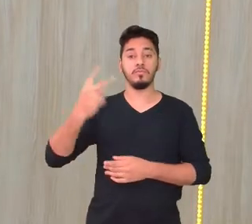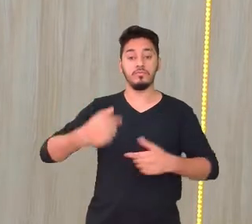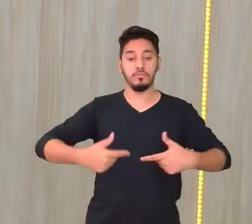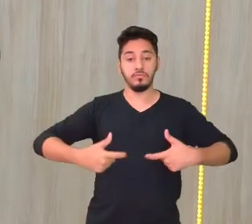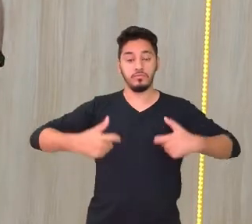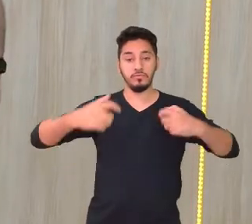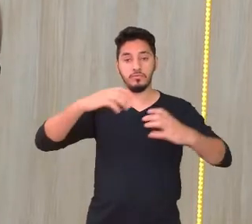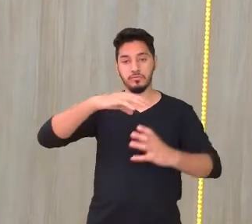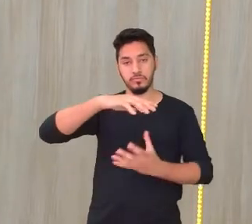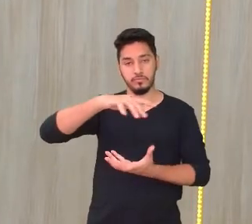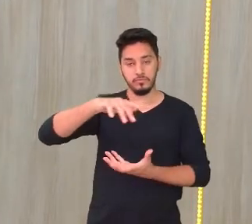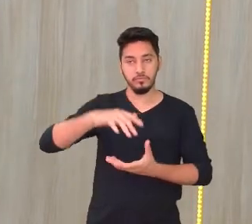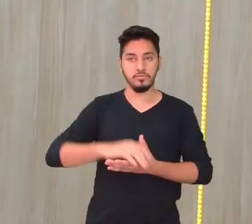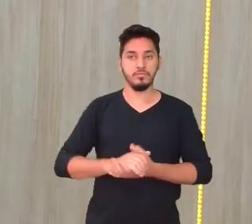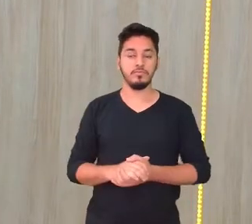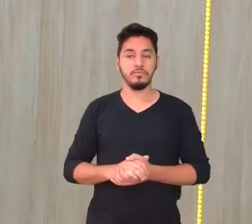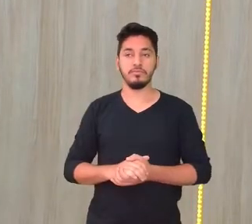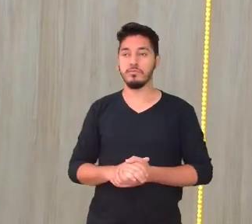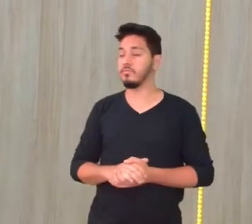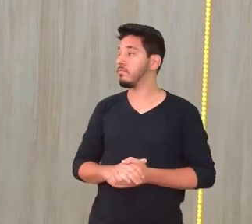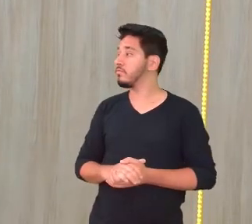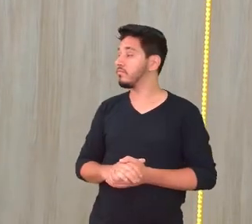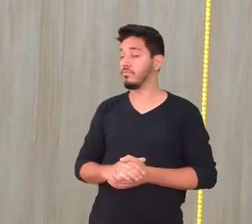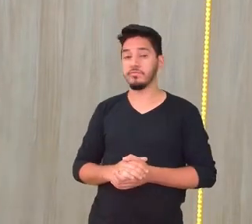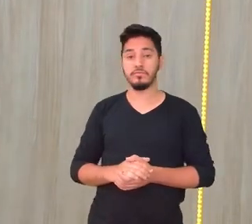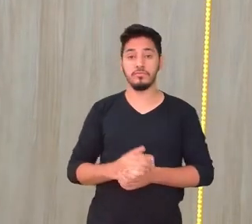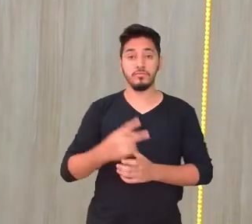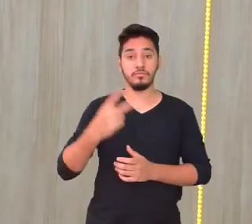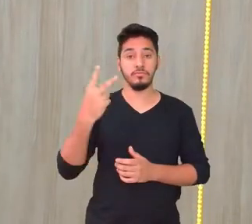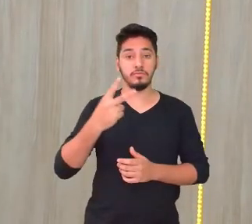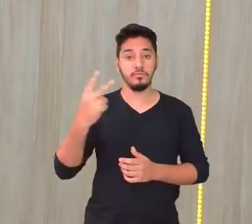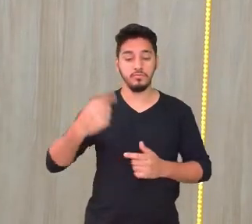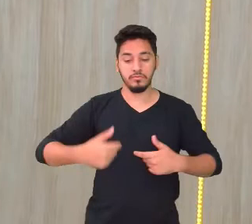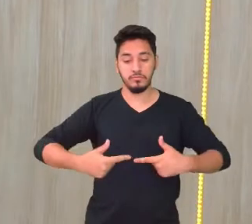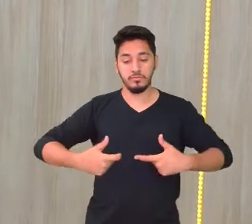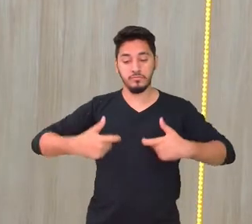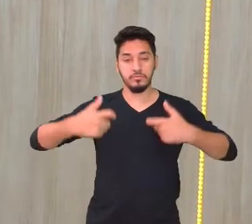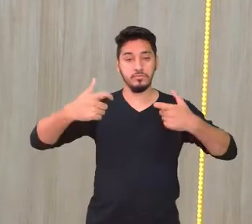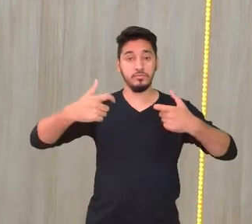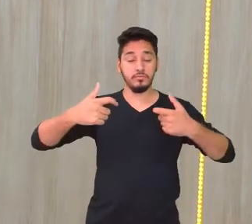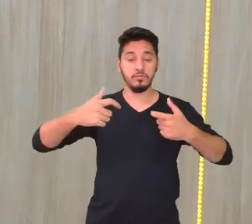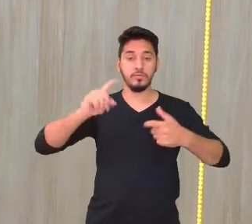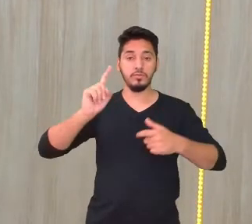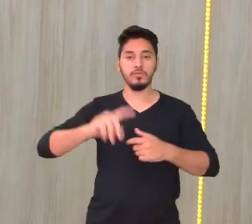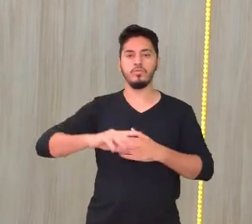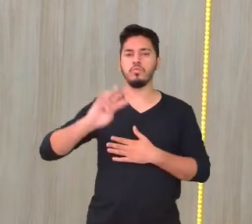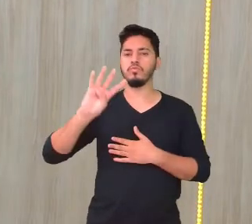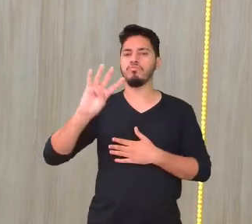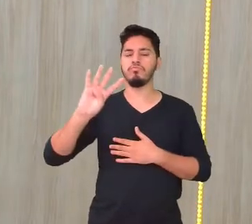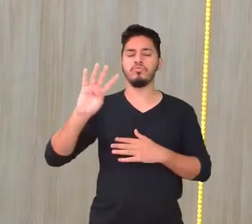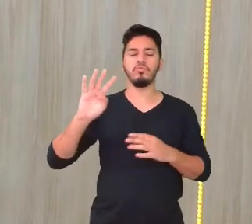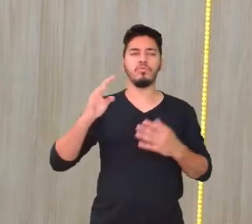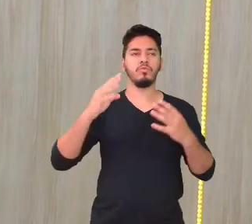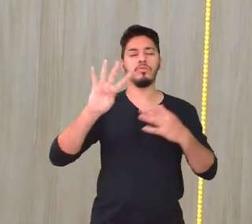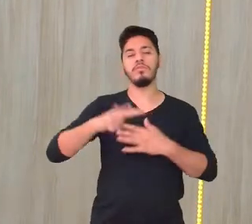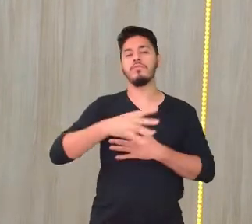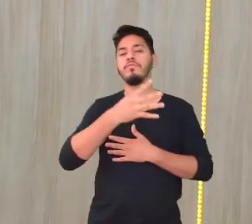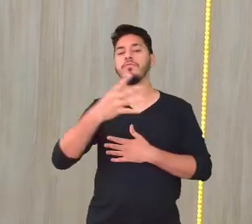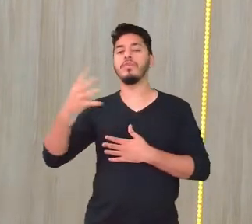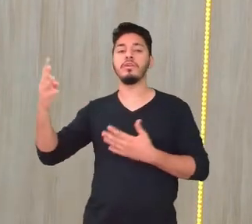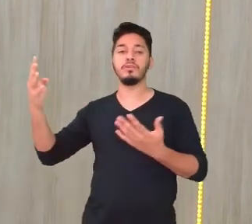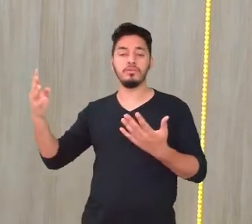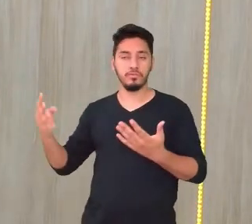Mundial. A gente viu aqui, a Segunda Guerra Mundial como um evento, que foi decorrente de uma